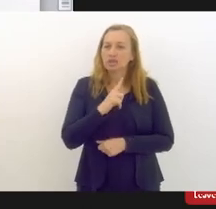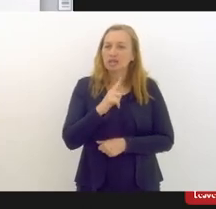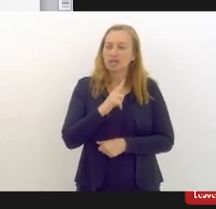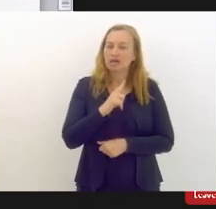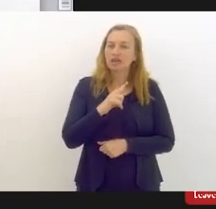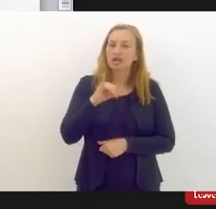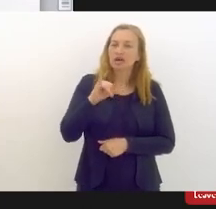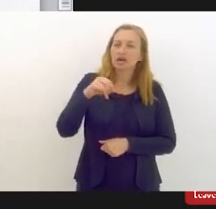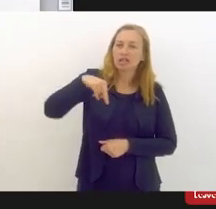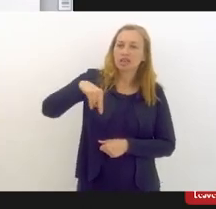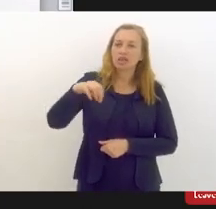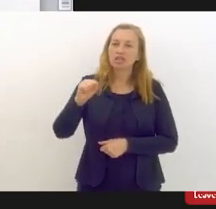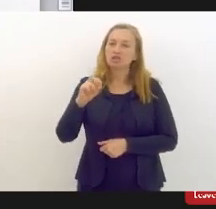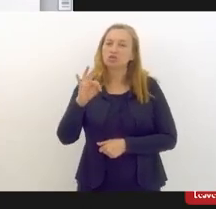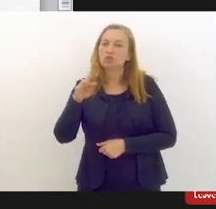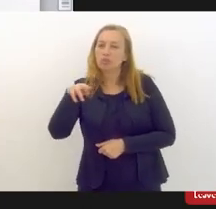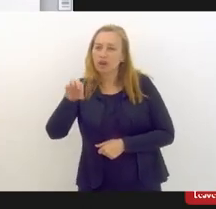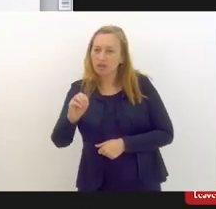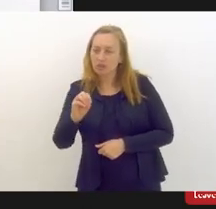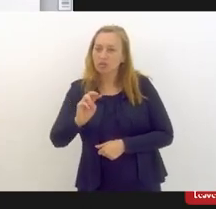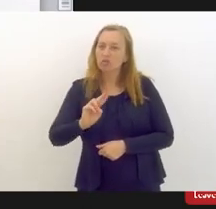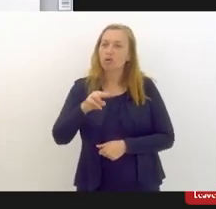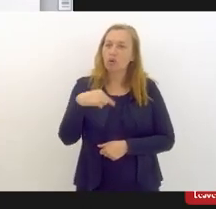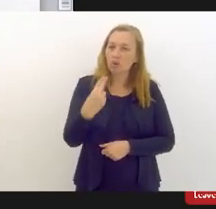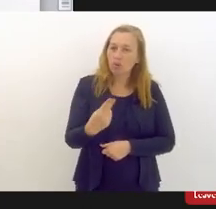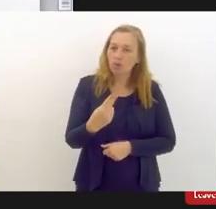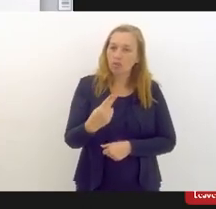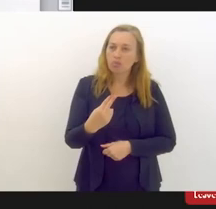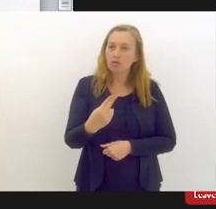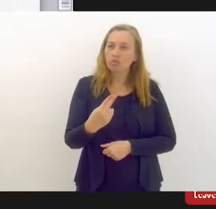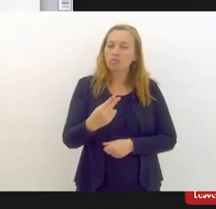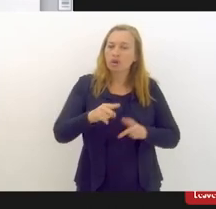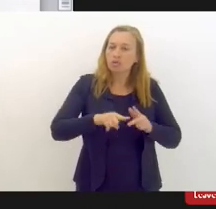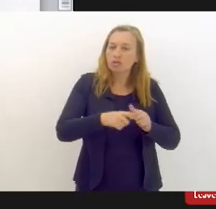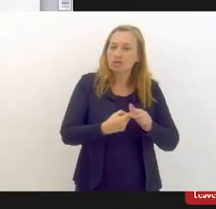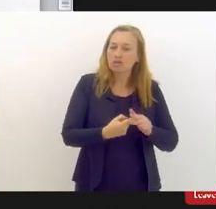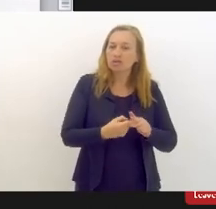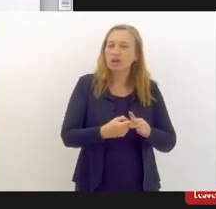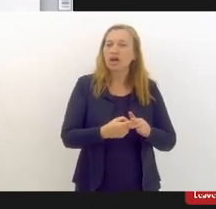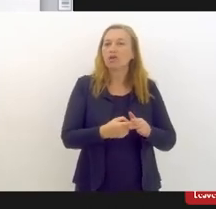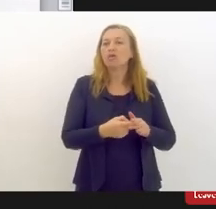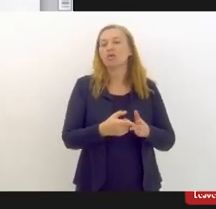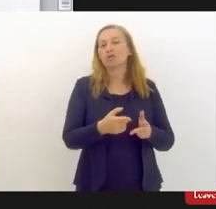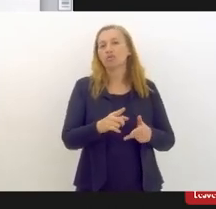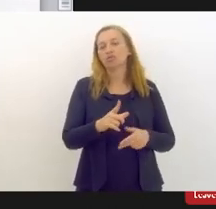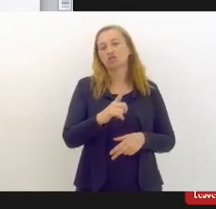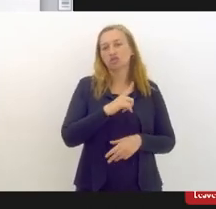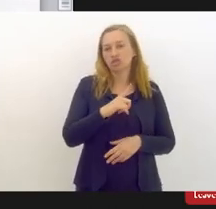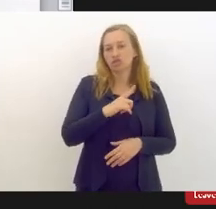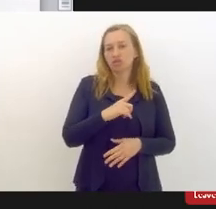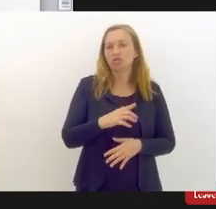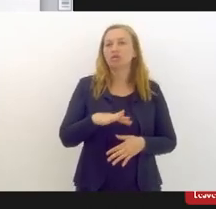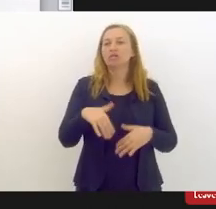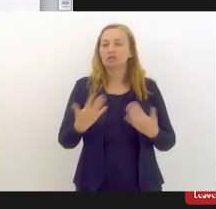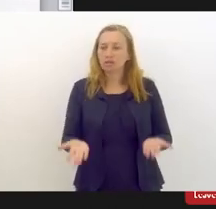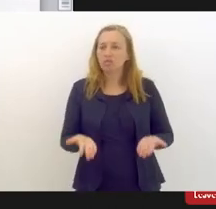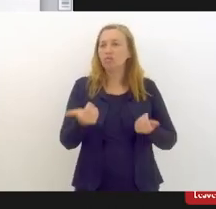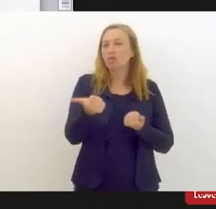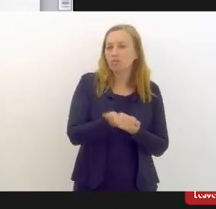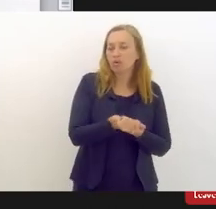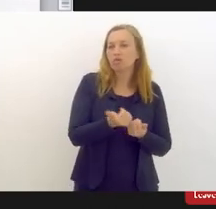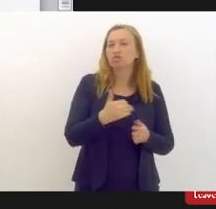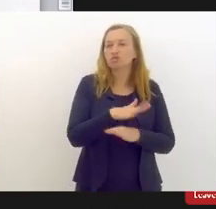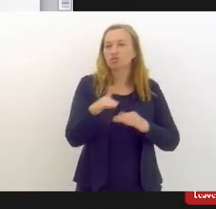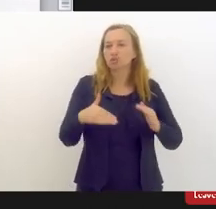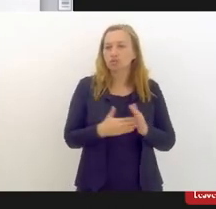ou para complementar aquele quadro de instrumentos que já possuíam e também contam com apoio de instrutores, né? Aí, disponibilizados